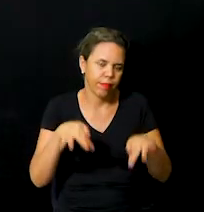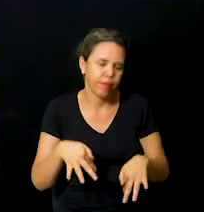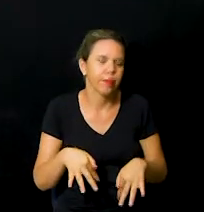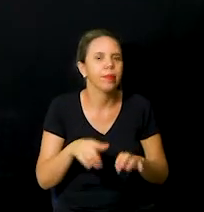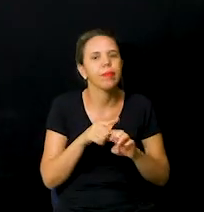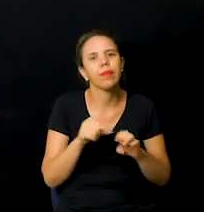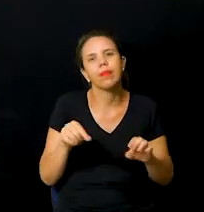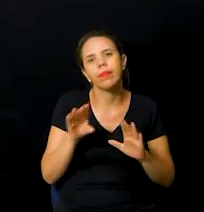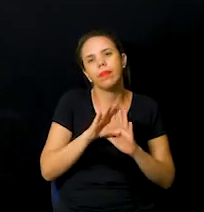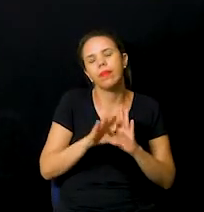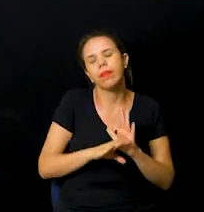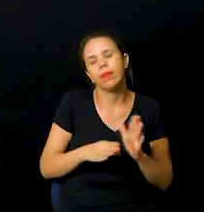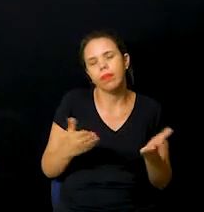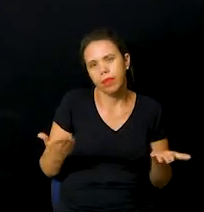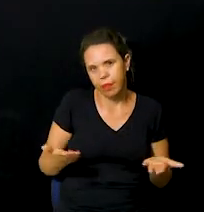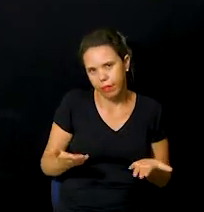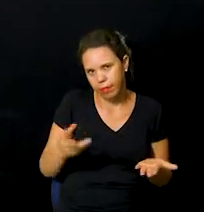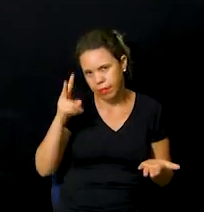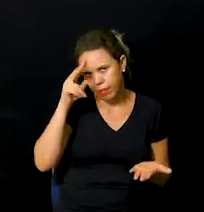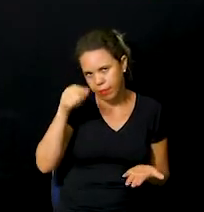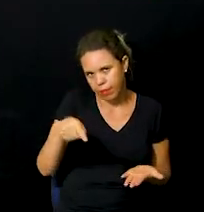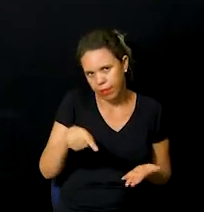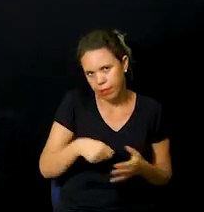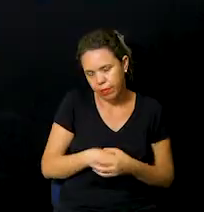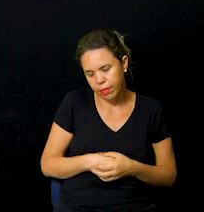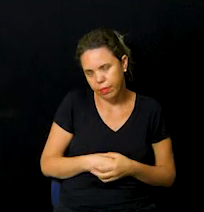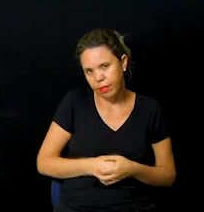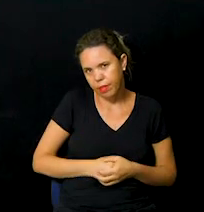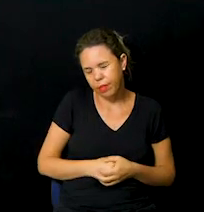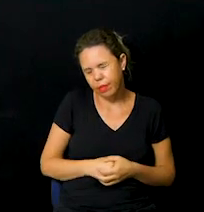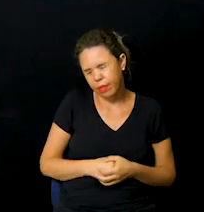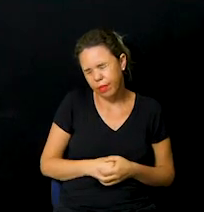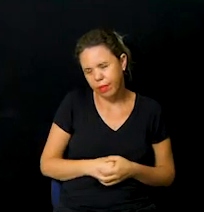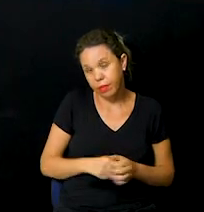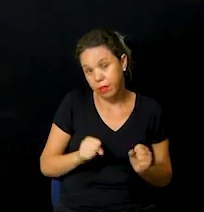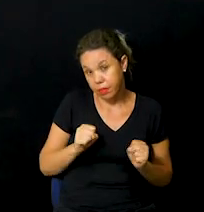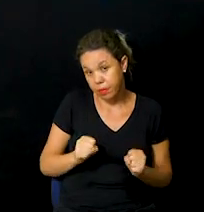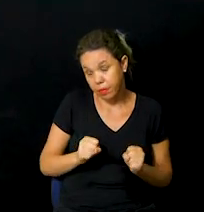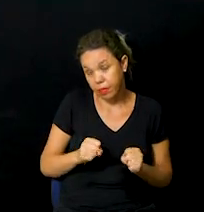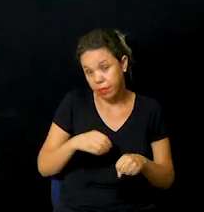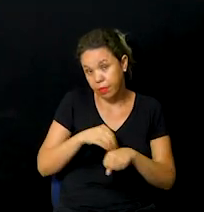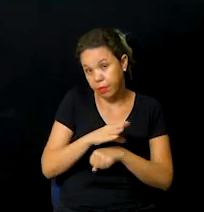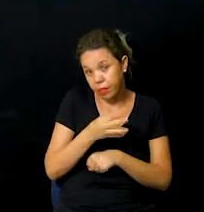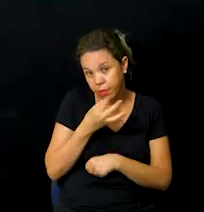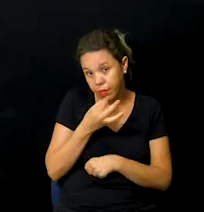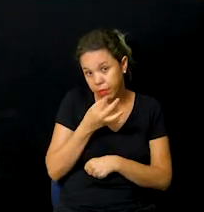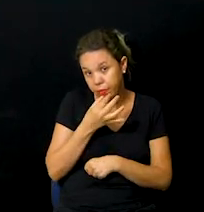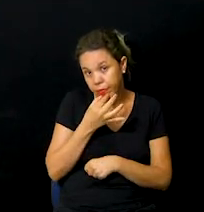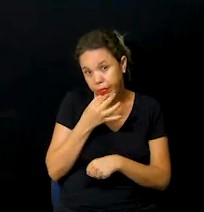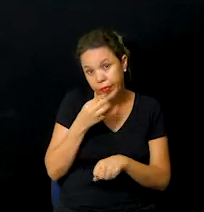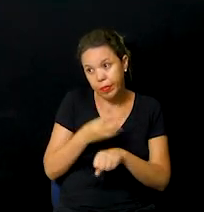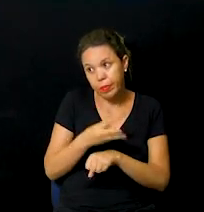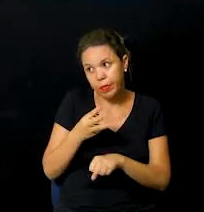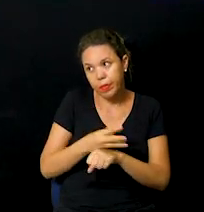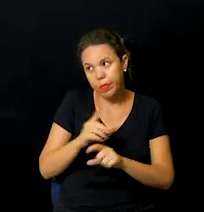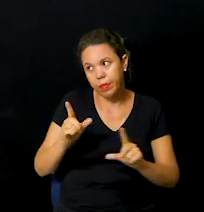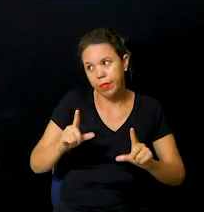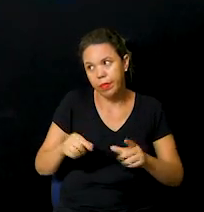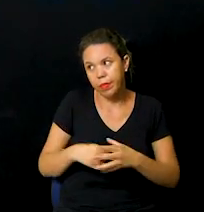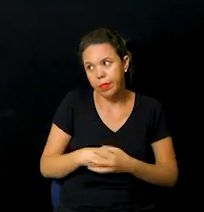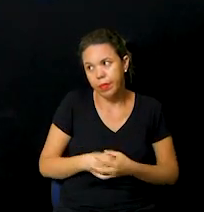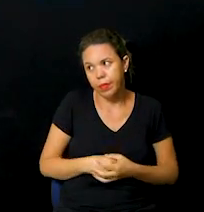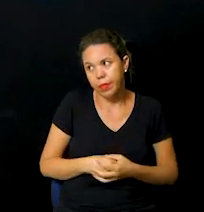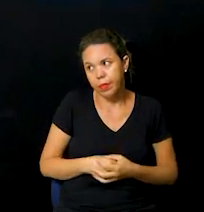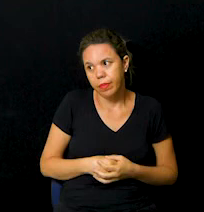E assim a gente encerra o Ser Empreendedor de hoje, lembrando que você aí de casa pode mandar a sua sugestão pelo WhatsApp da